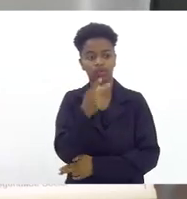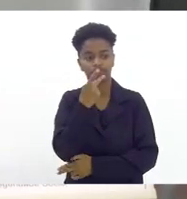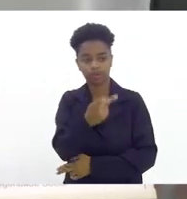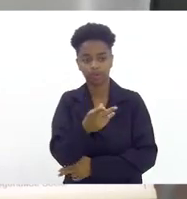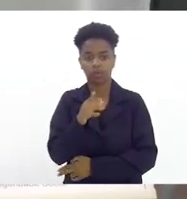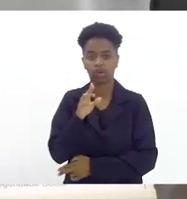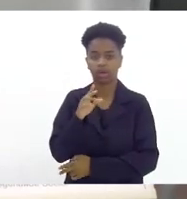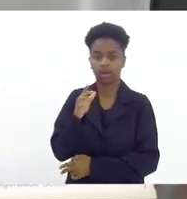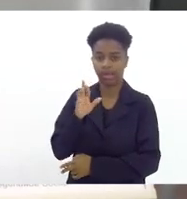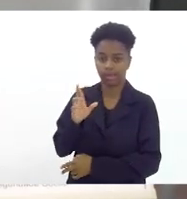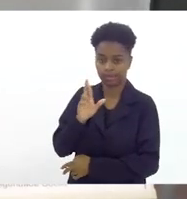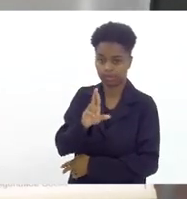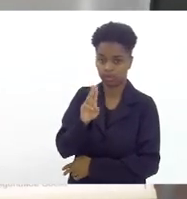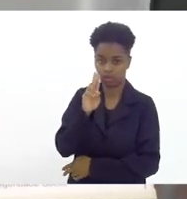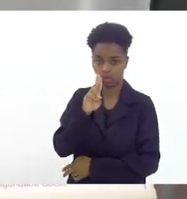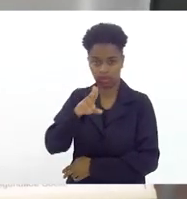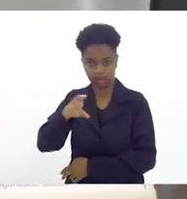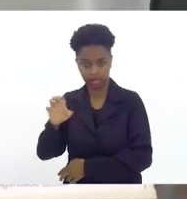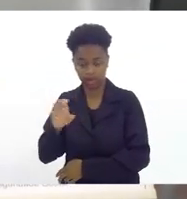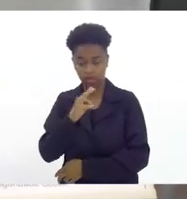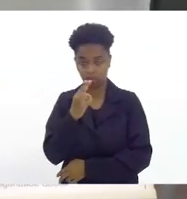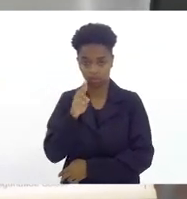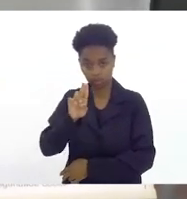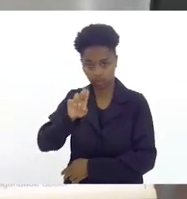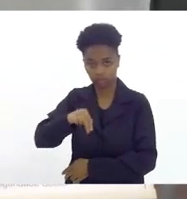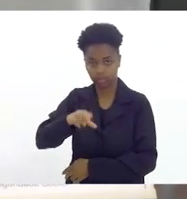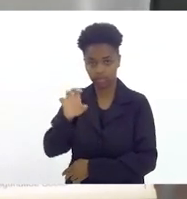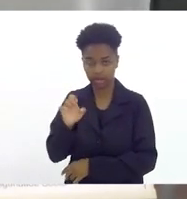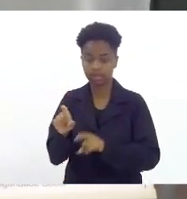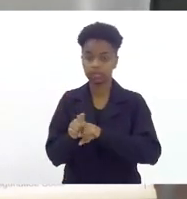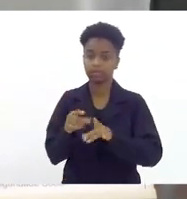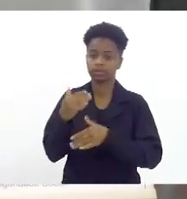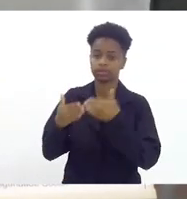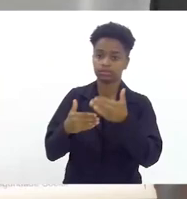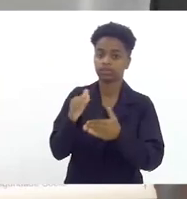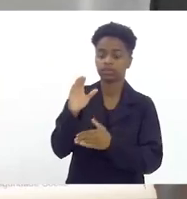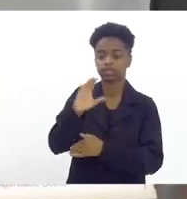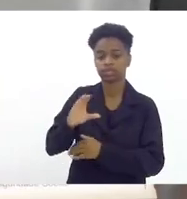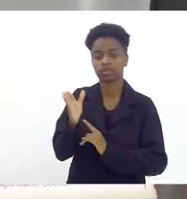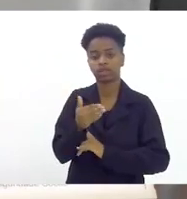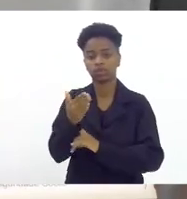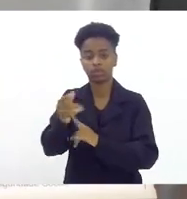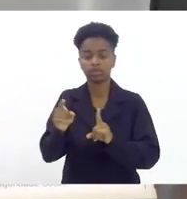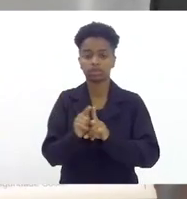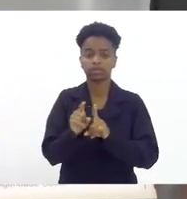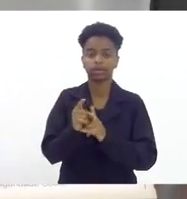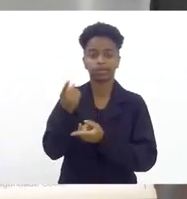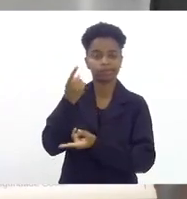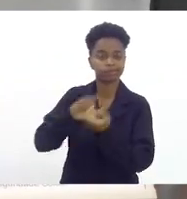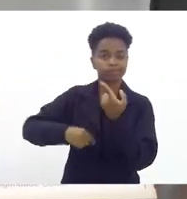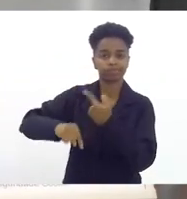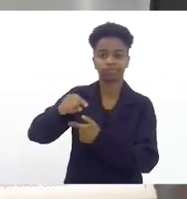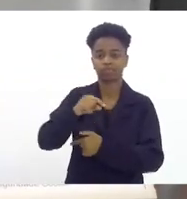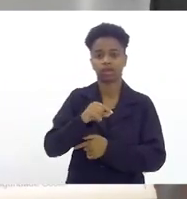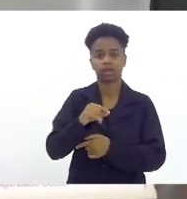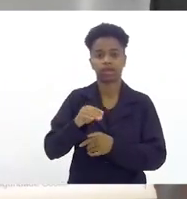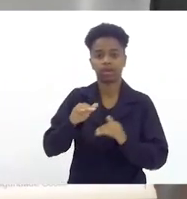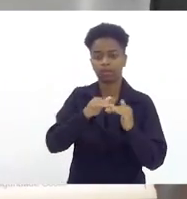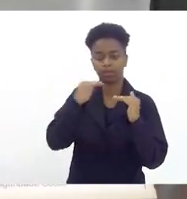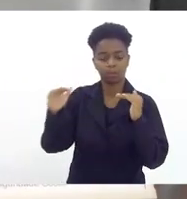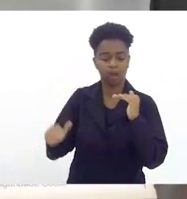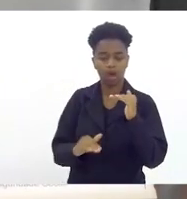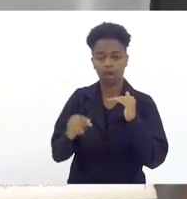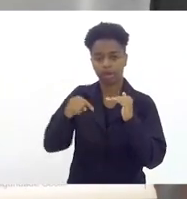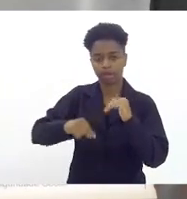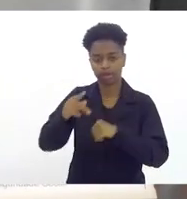Estadual dos Estudantes do desenvolvimento científico e tecnológico da superação da condição subalterna